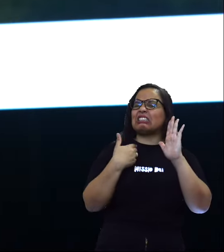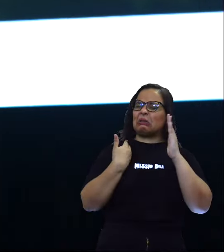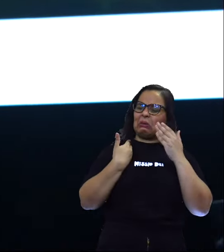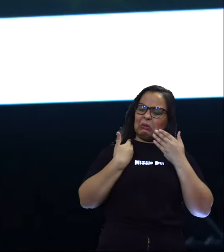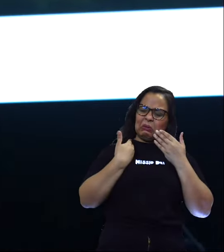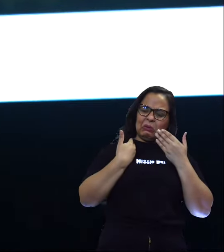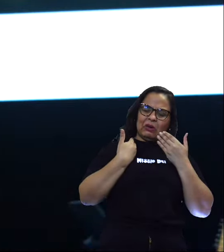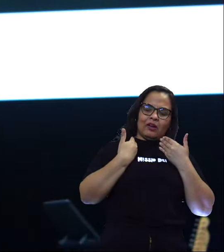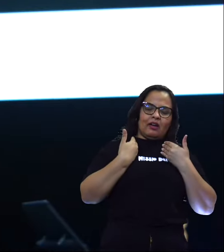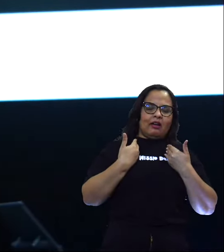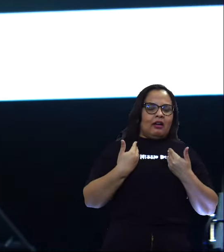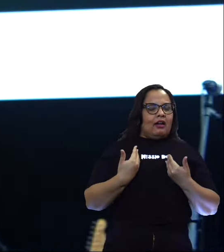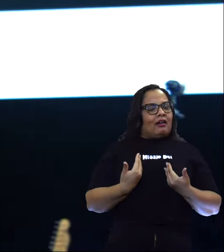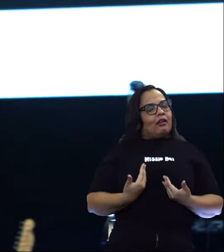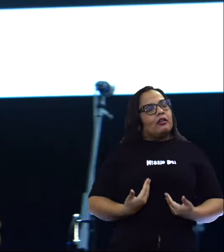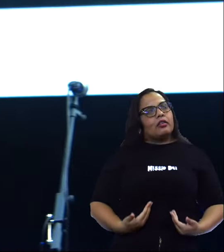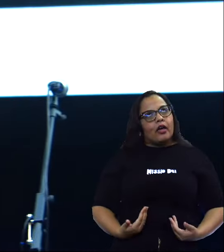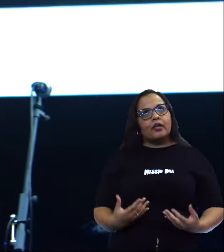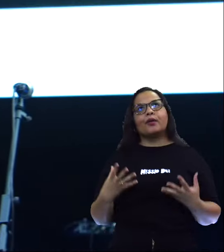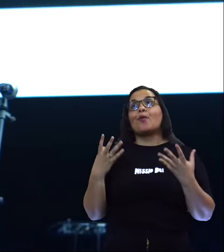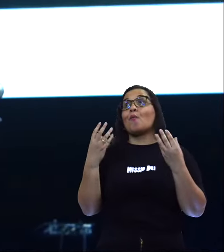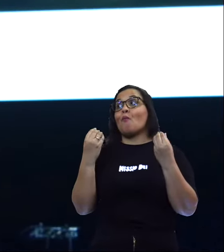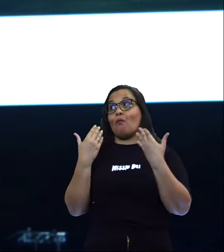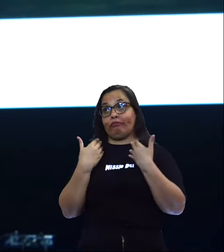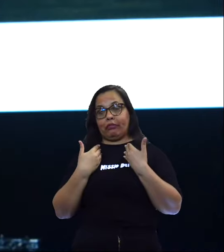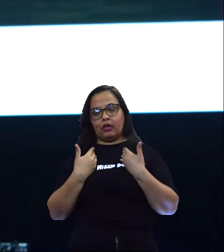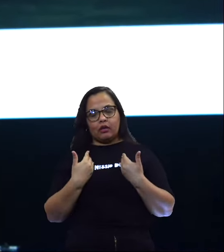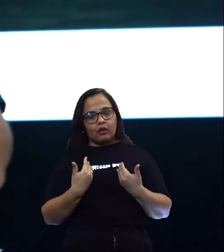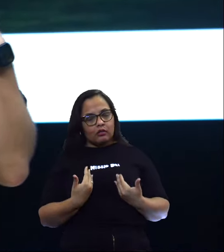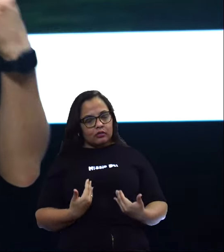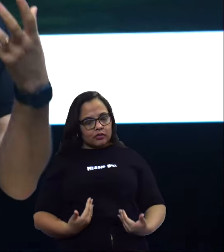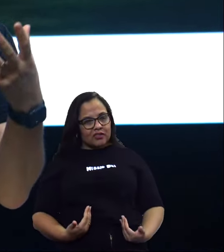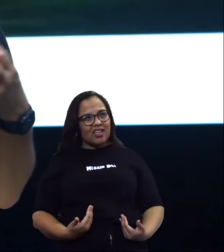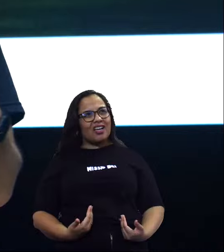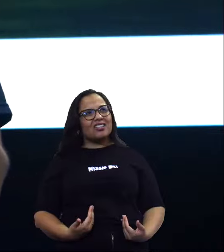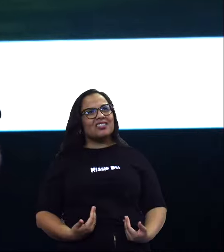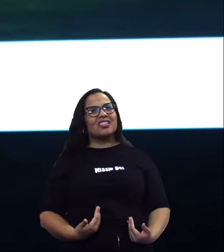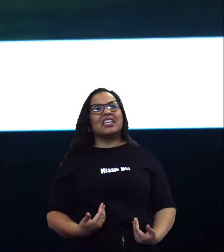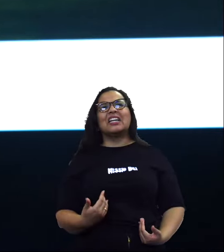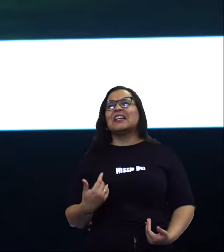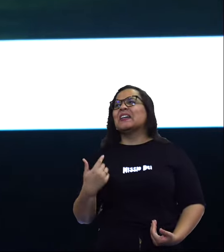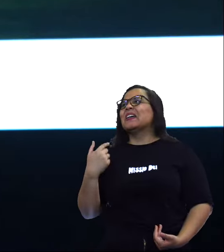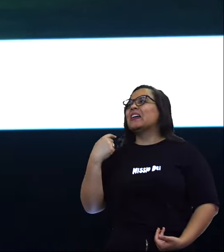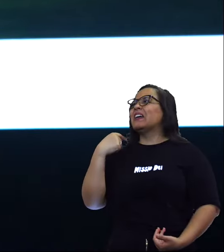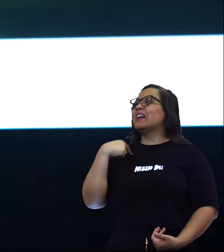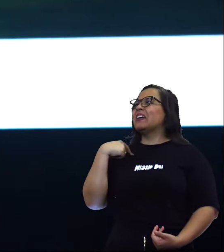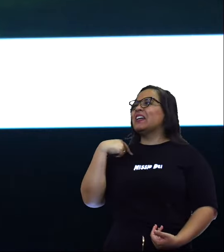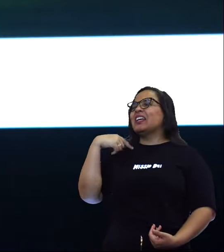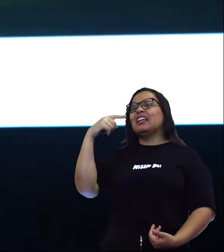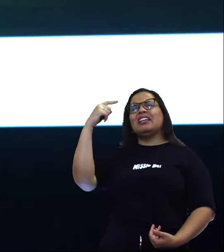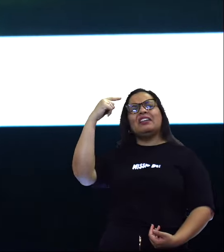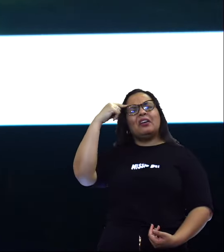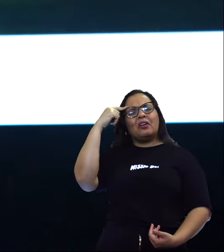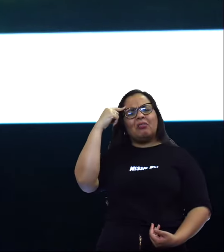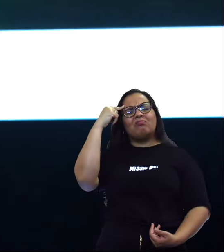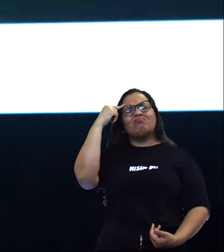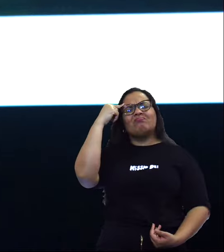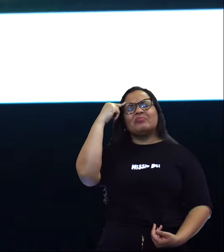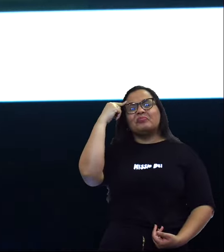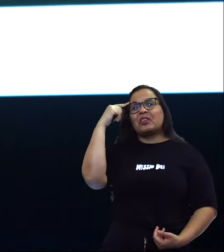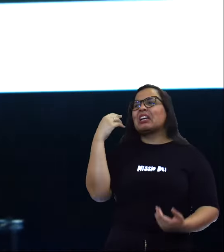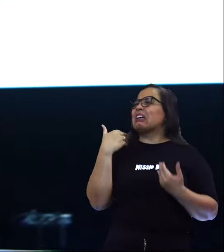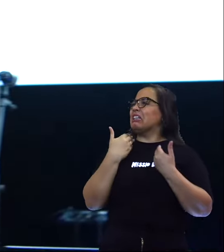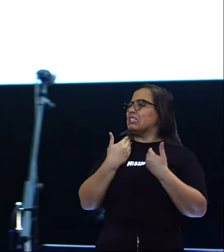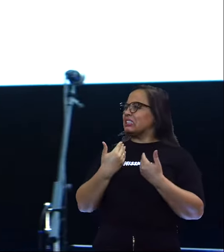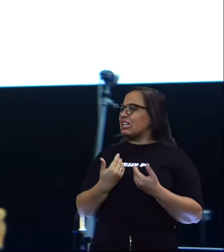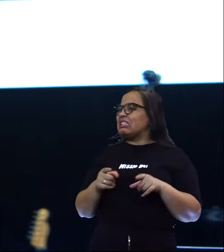e quando eu estou mais cansado, não sei se é com você acontece a mesma coisa, eu fico naturalmente um pouco mais inseguro. E eu já sou um cara que